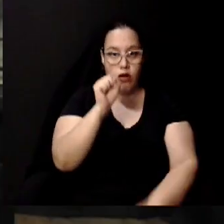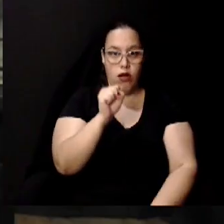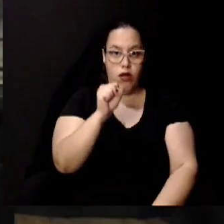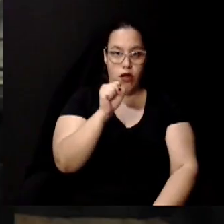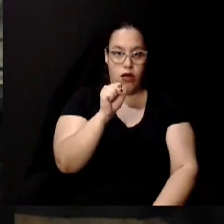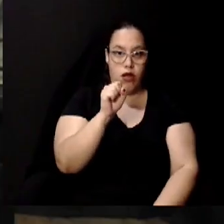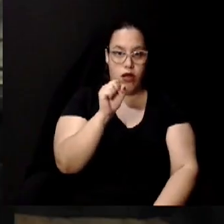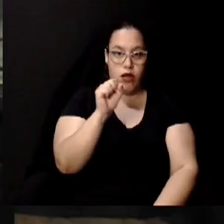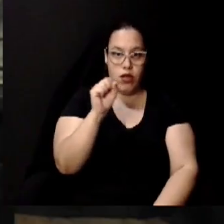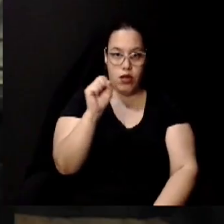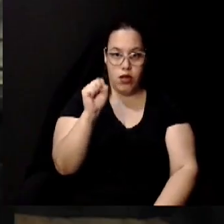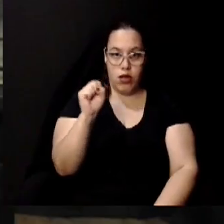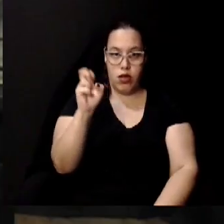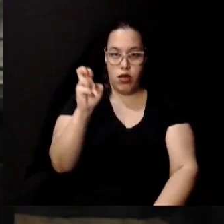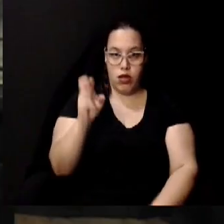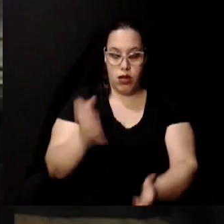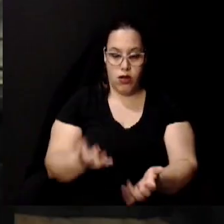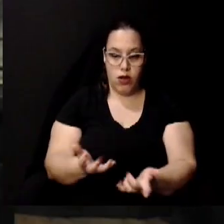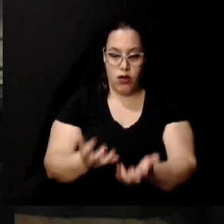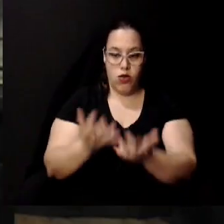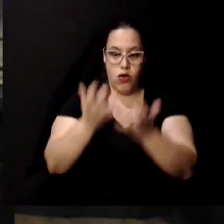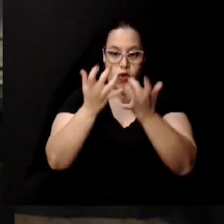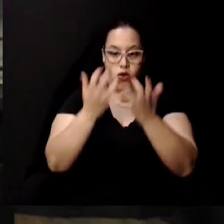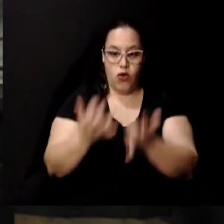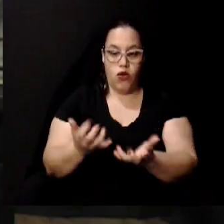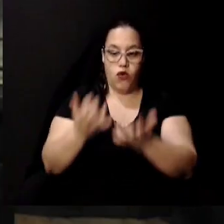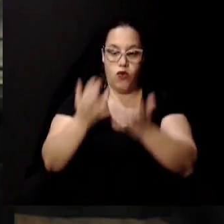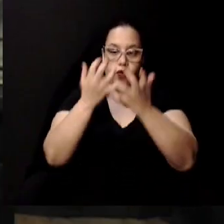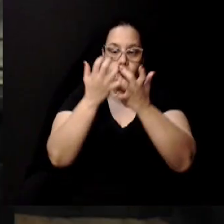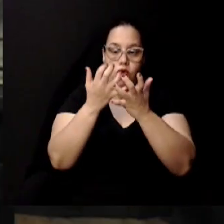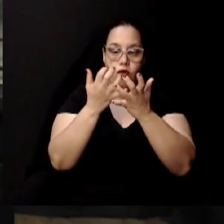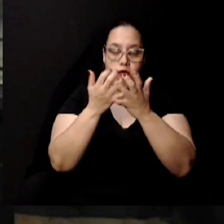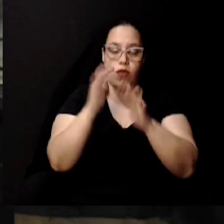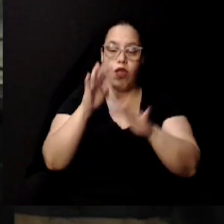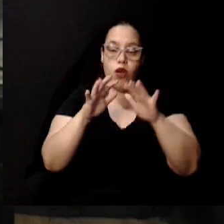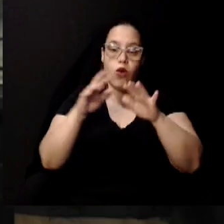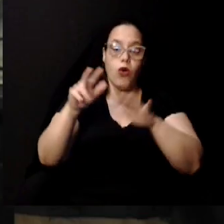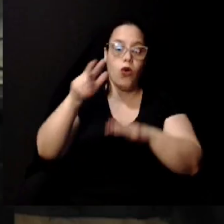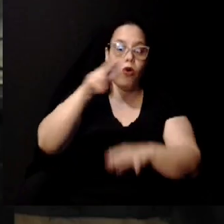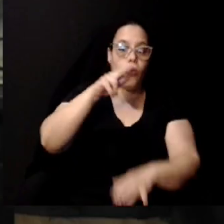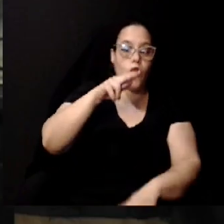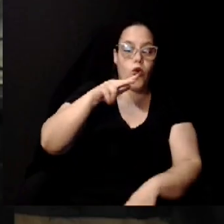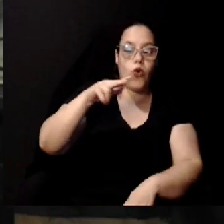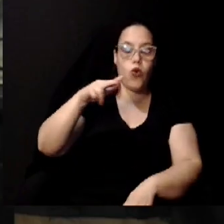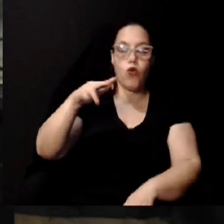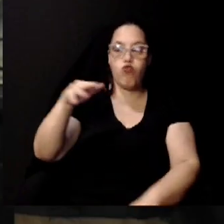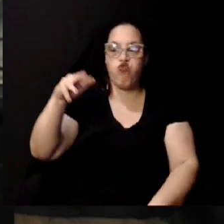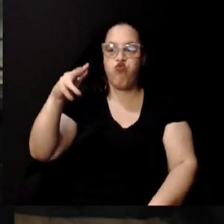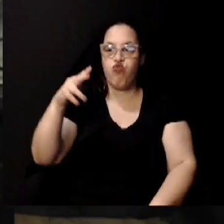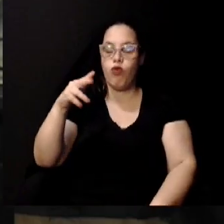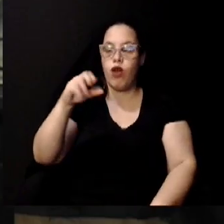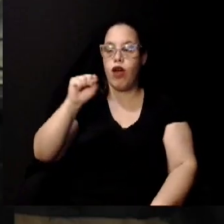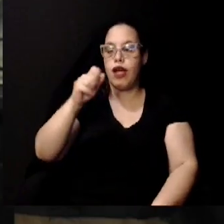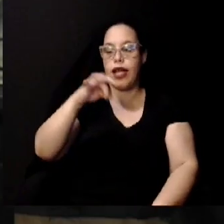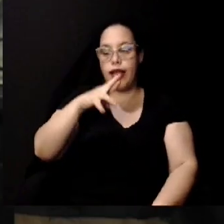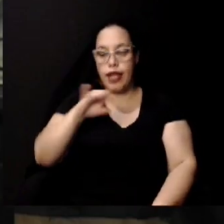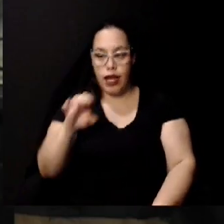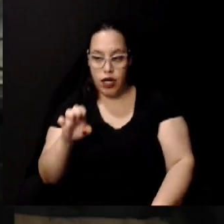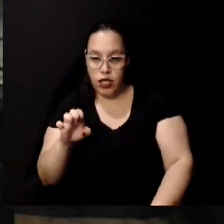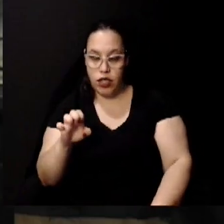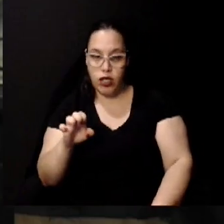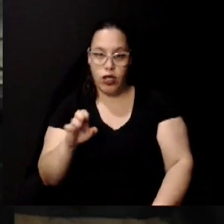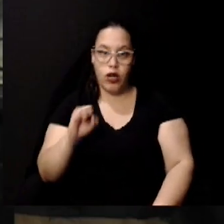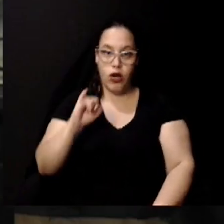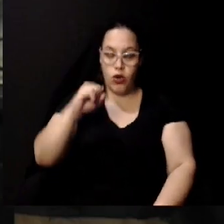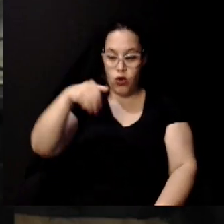885 focos de incêndio aqui na cidade, isso por meio de satélite do Instituto Nacional de Pesquisas Espaciais, o INPE. E você